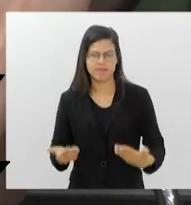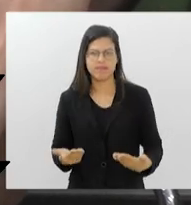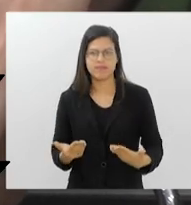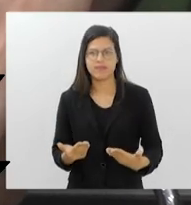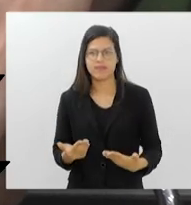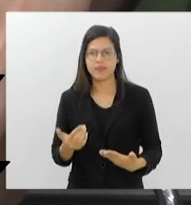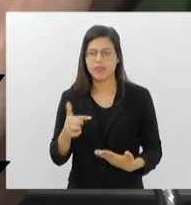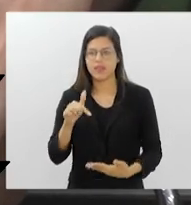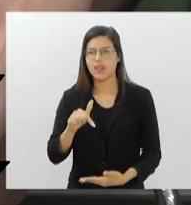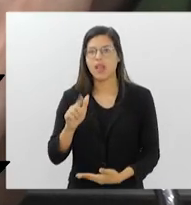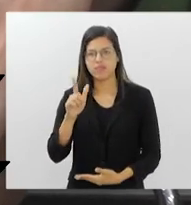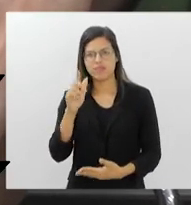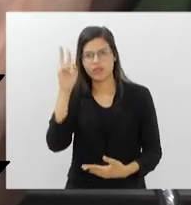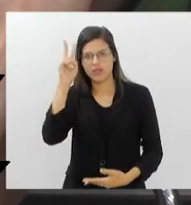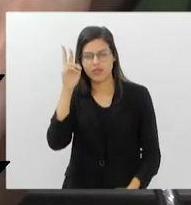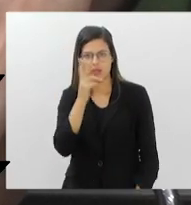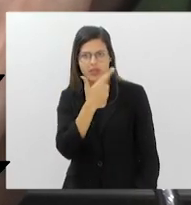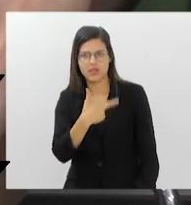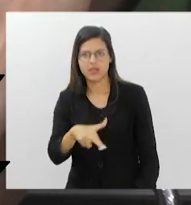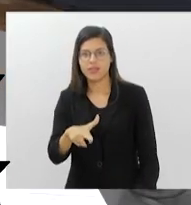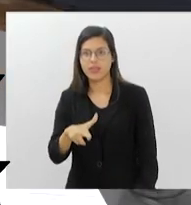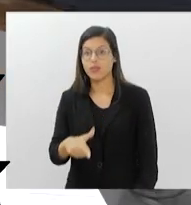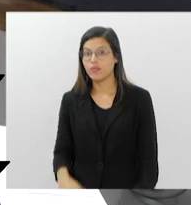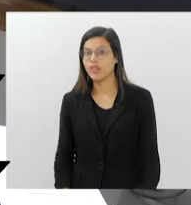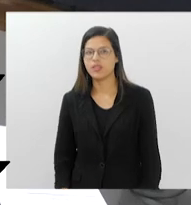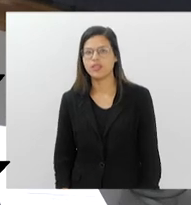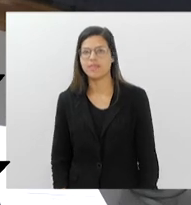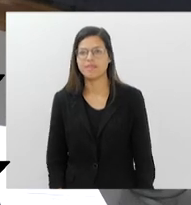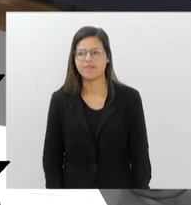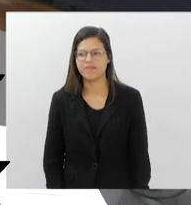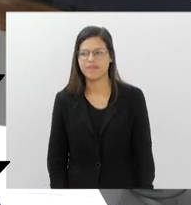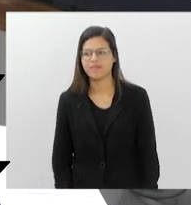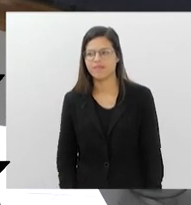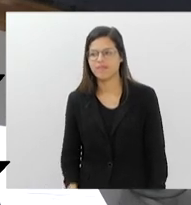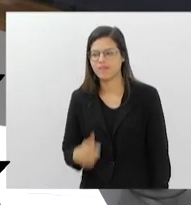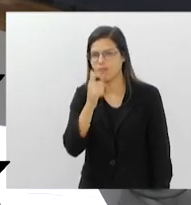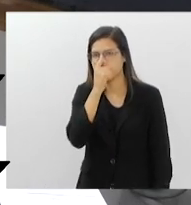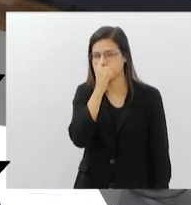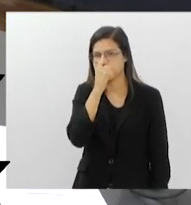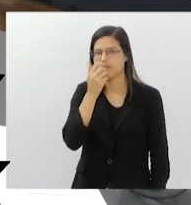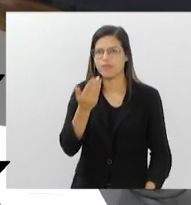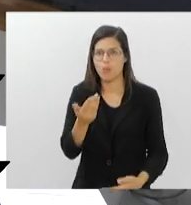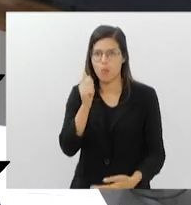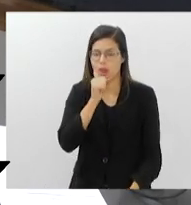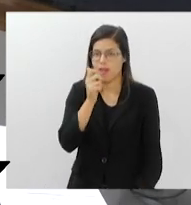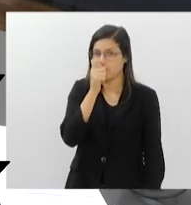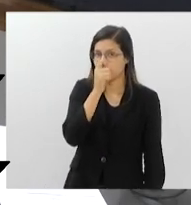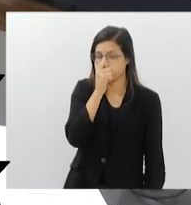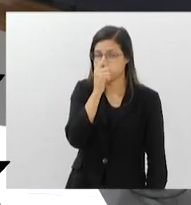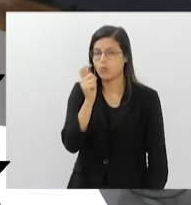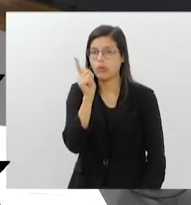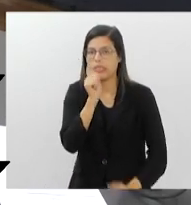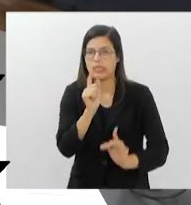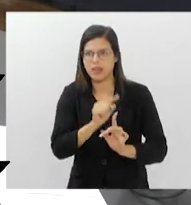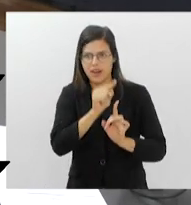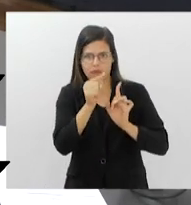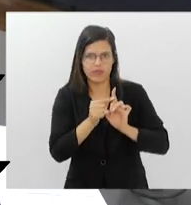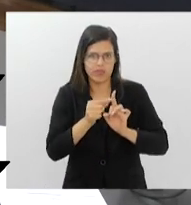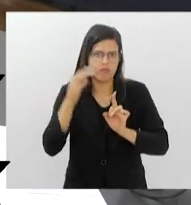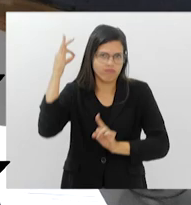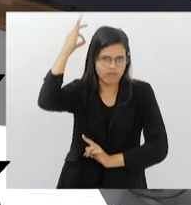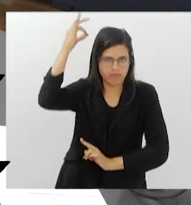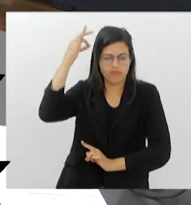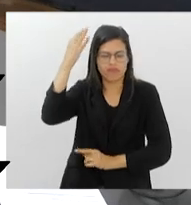história religiosa eu tô impressionado aqui com essa cultura dep Lu Paulo eu tô completamente